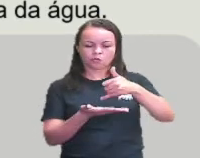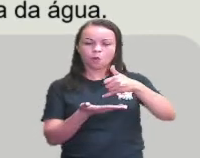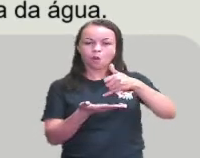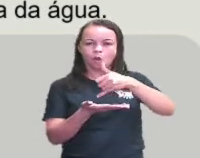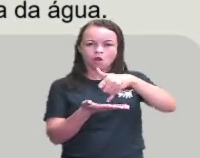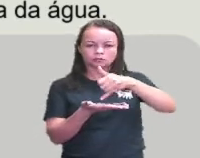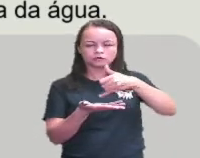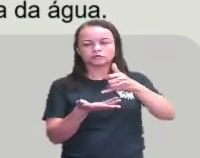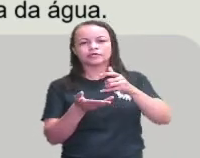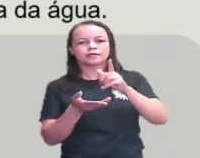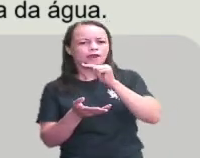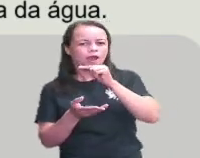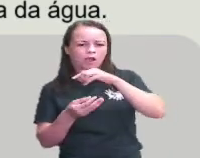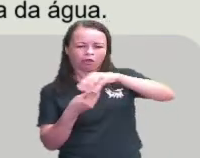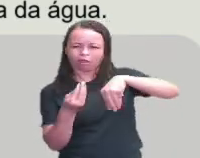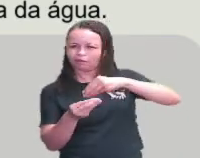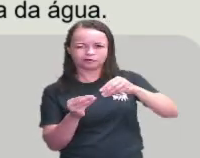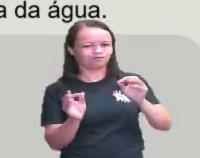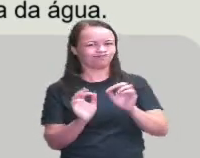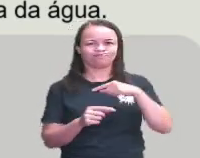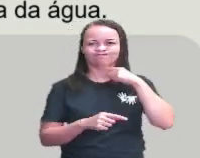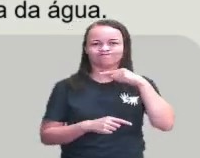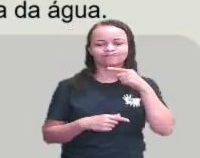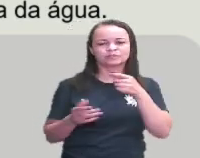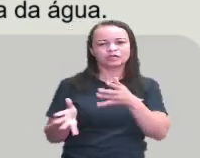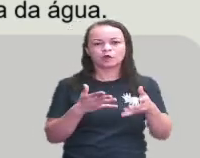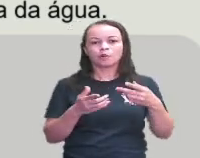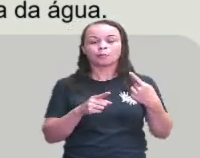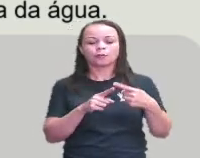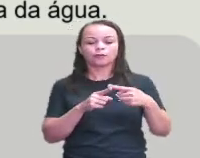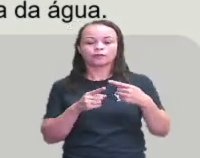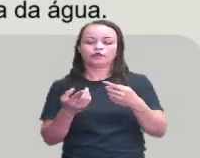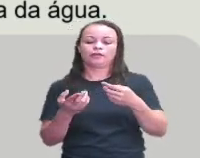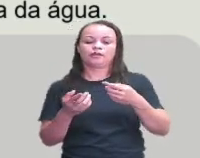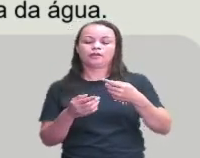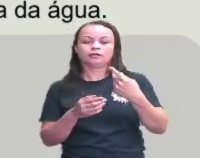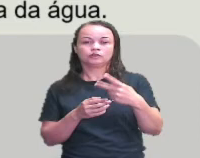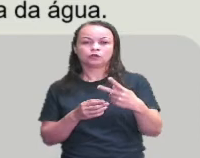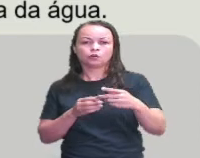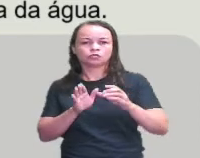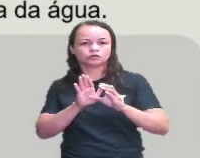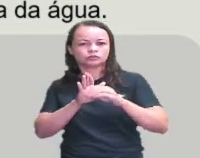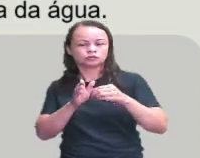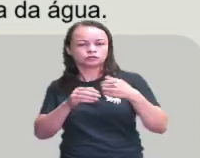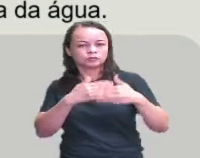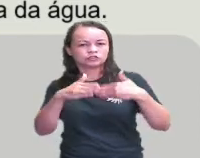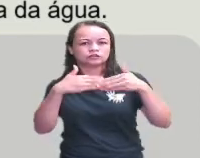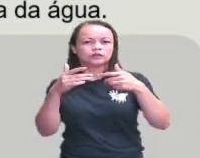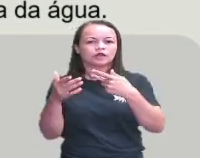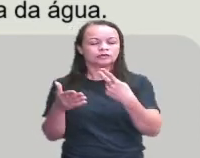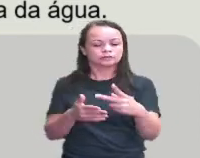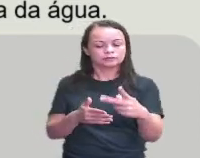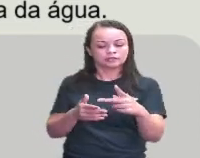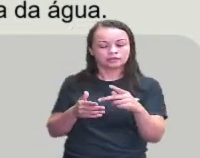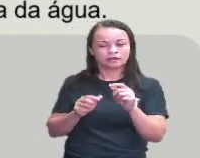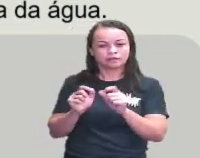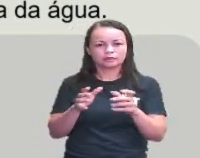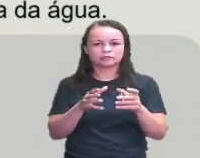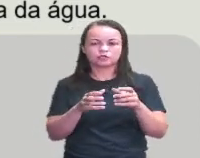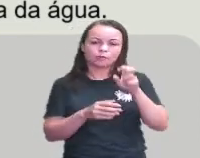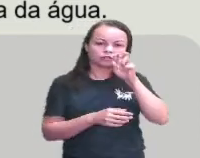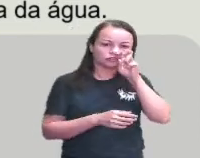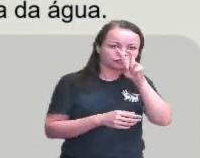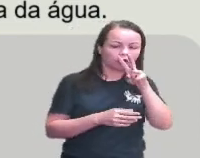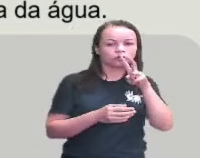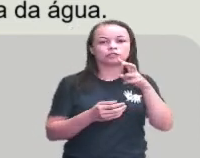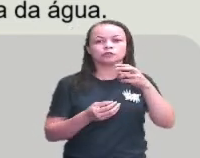se misturam. Isso porque as unidades que constituem as substâncias que formam cada um dos líquidos são mais fortes do que